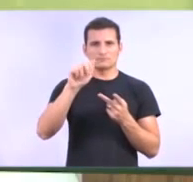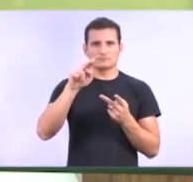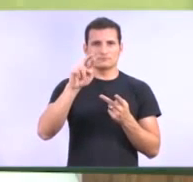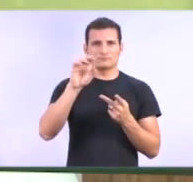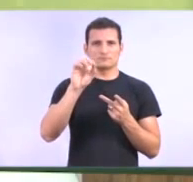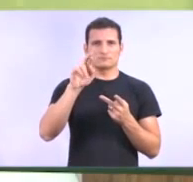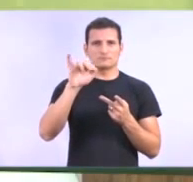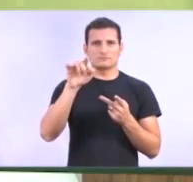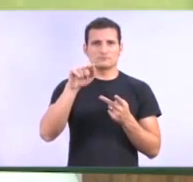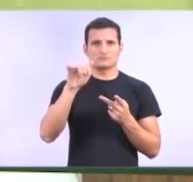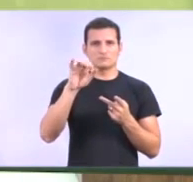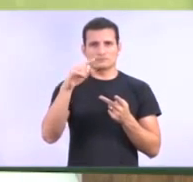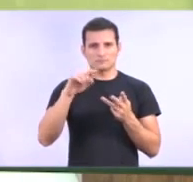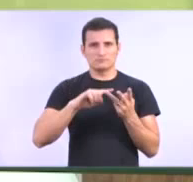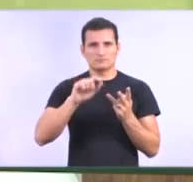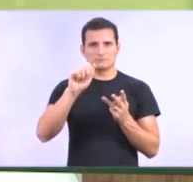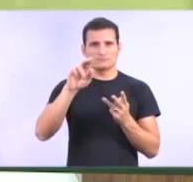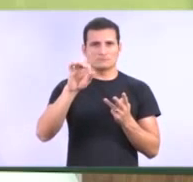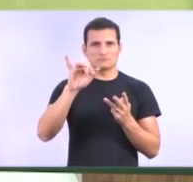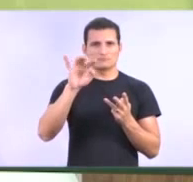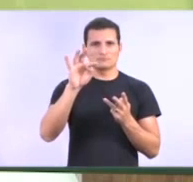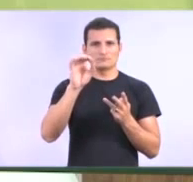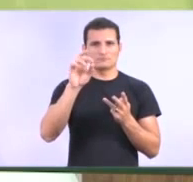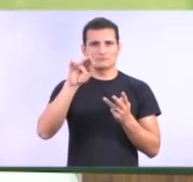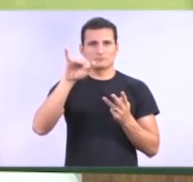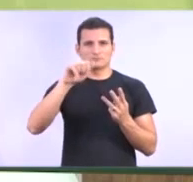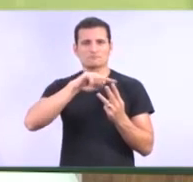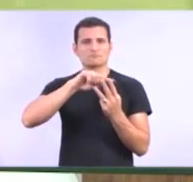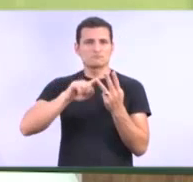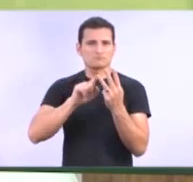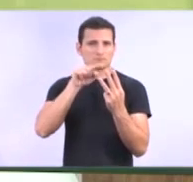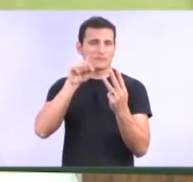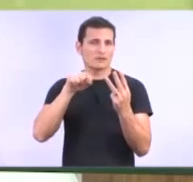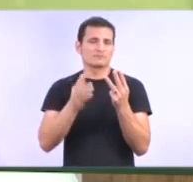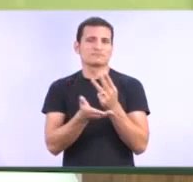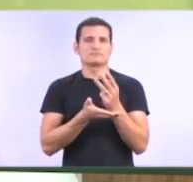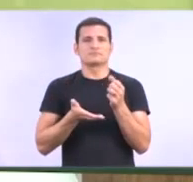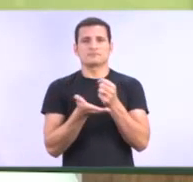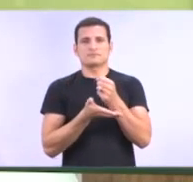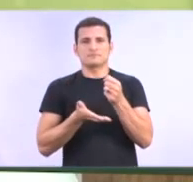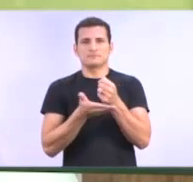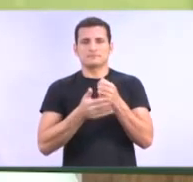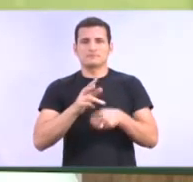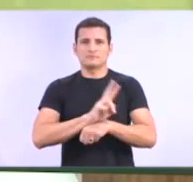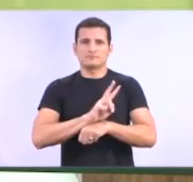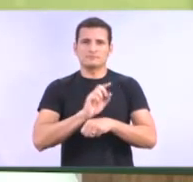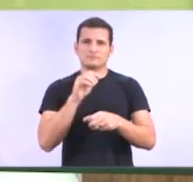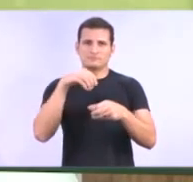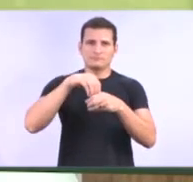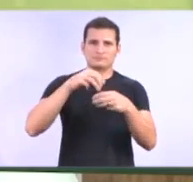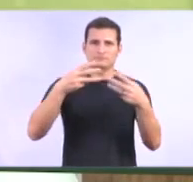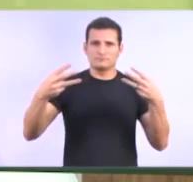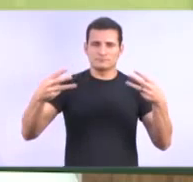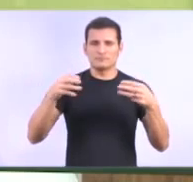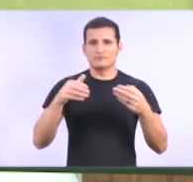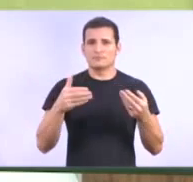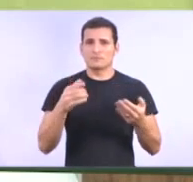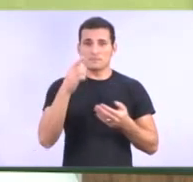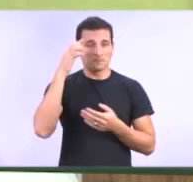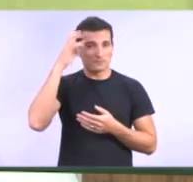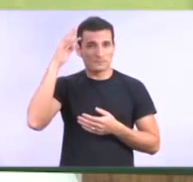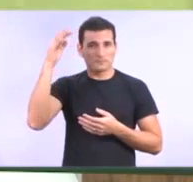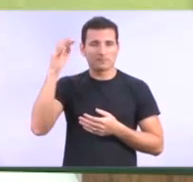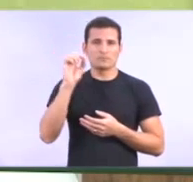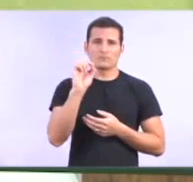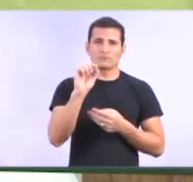isso? Isso é a base da segurança em uma rede. Então você imagina o seguinte, tá? O